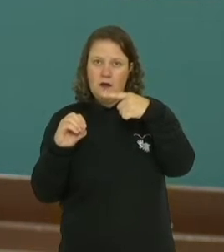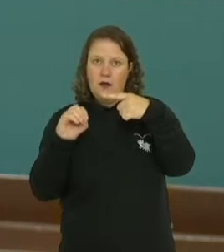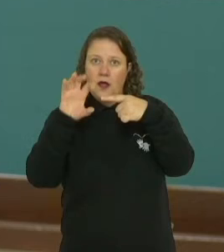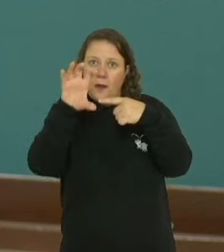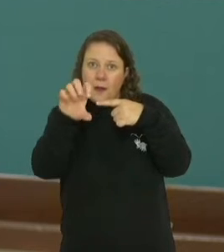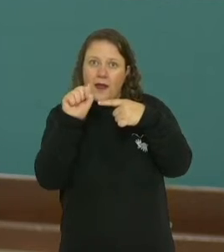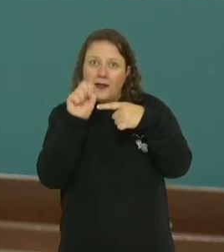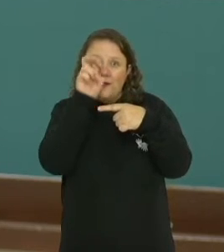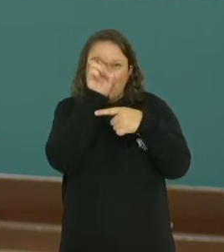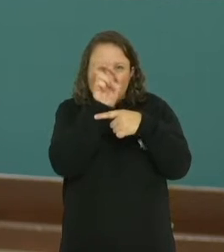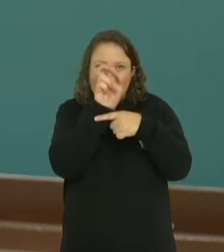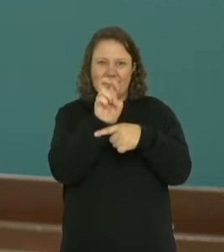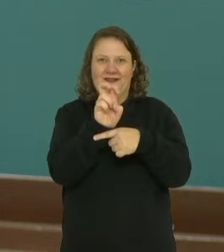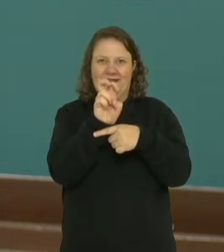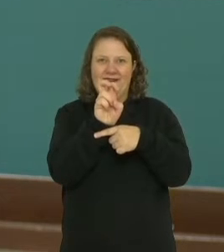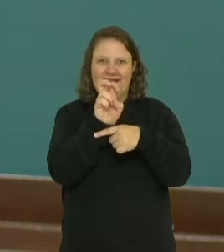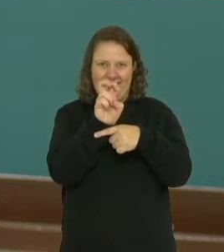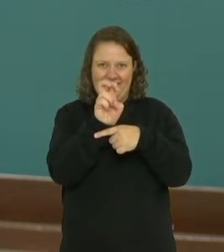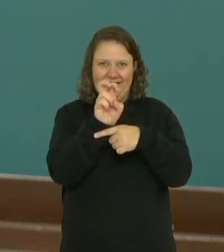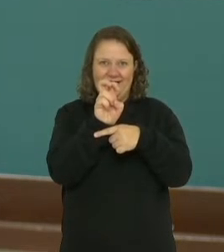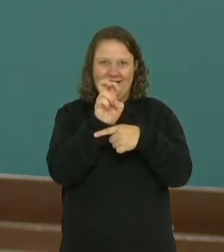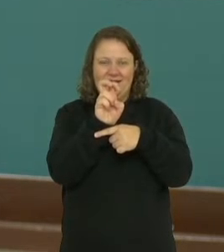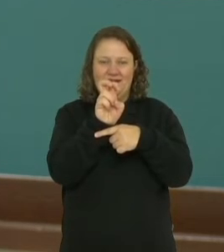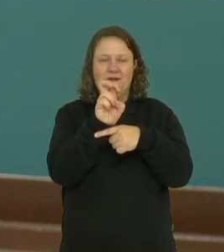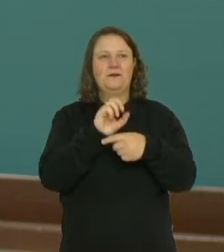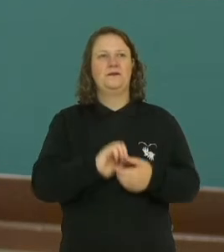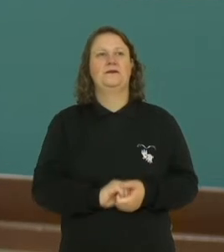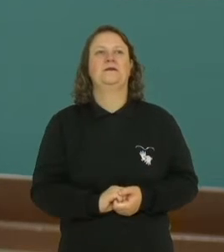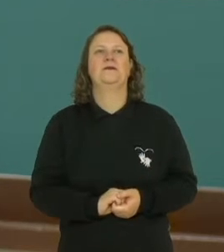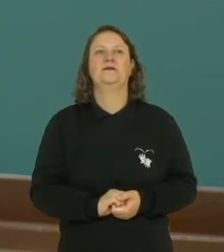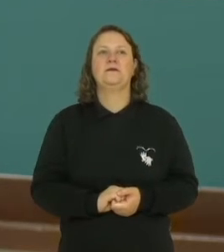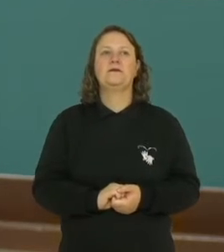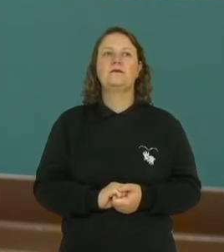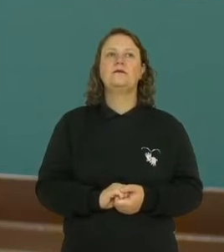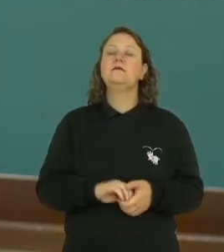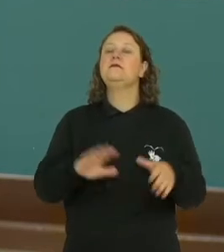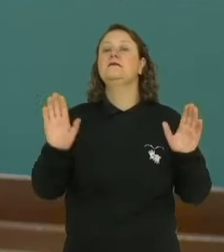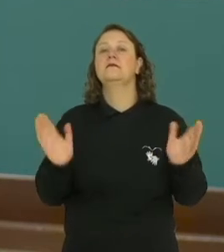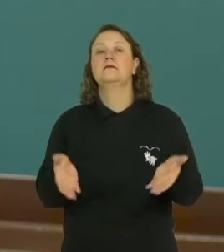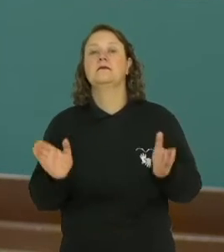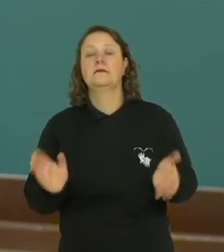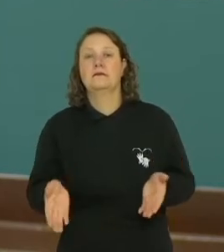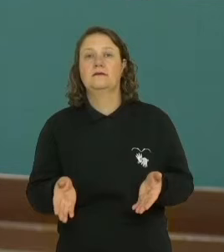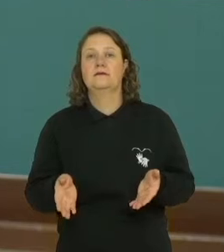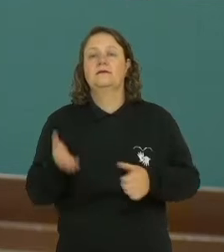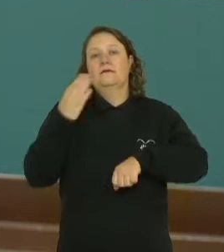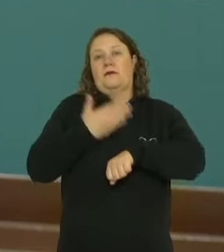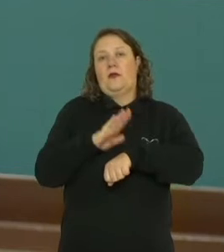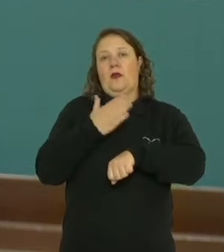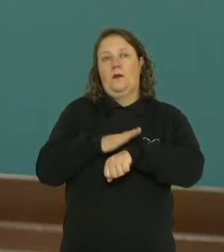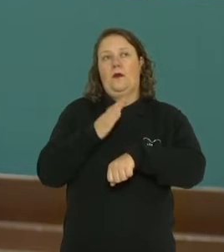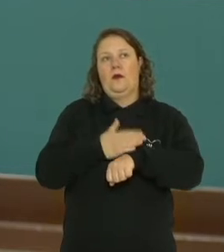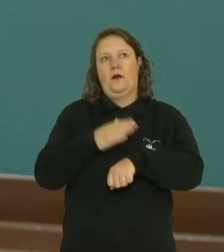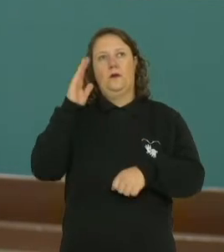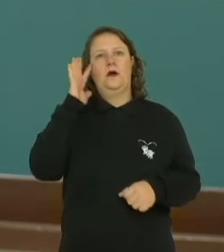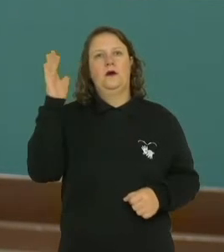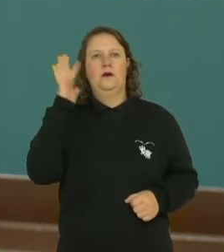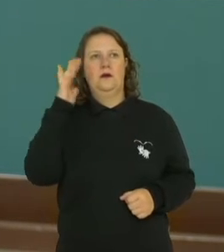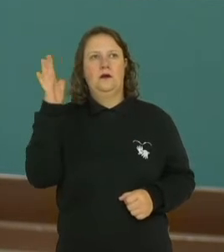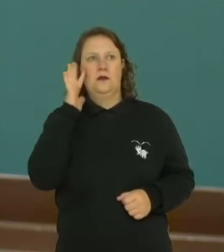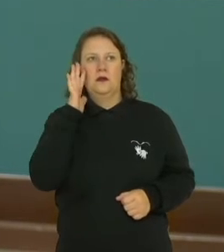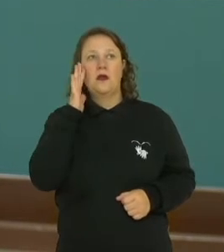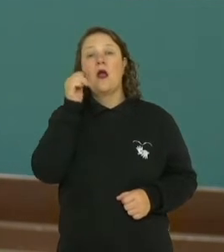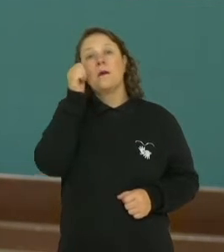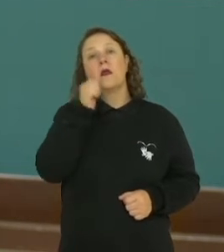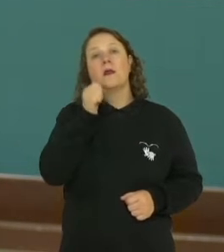5 partes aí dessa situação, dessa figura, digamos. Então, e agora, para calcular? Então, imagine a situação. Marina